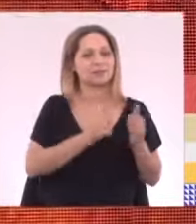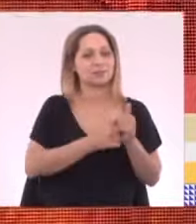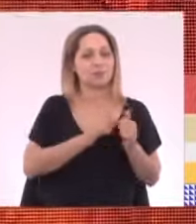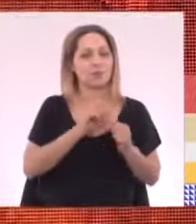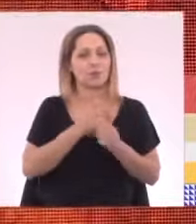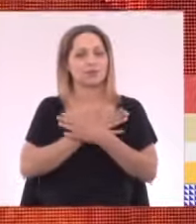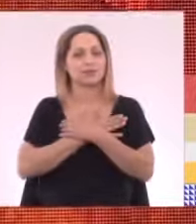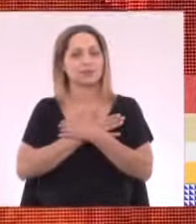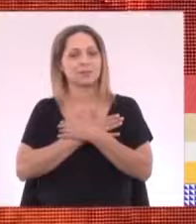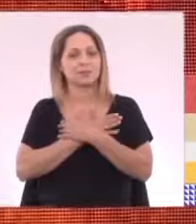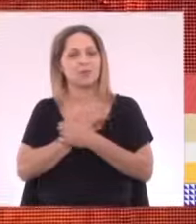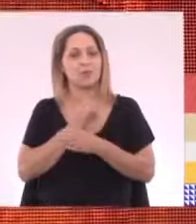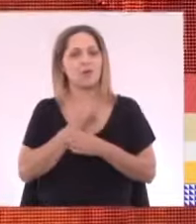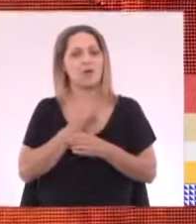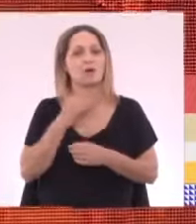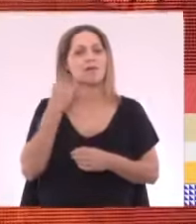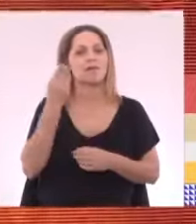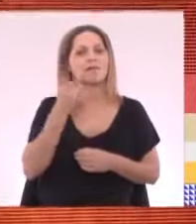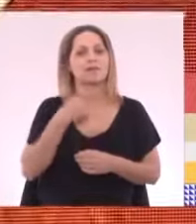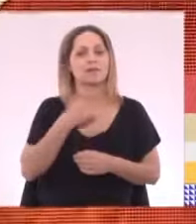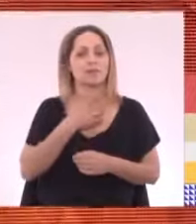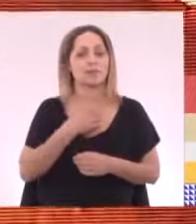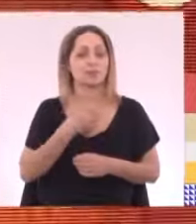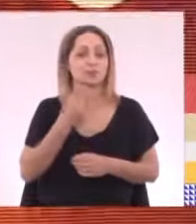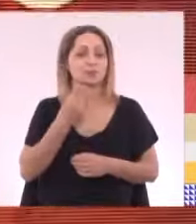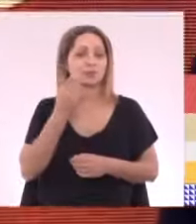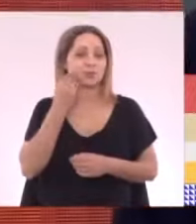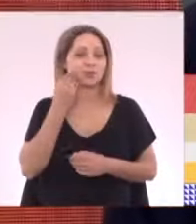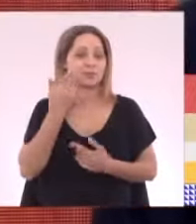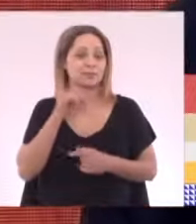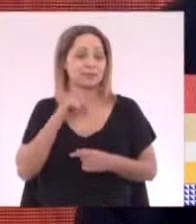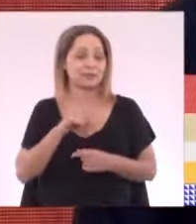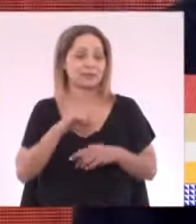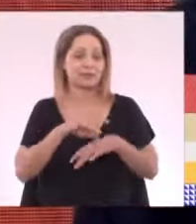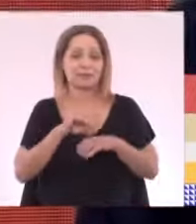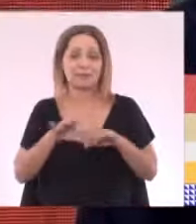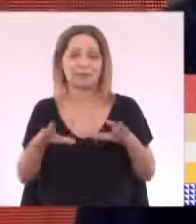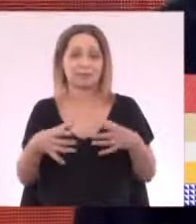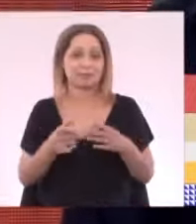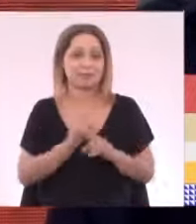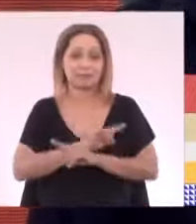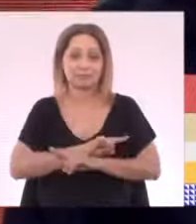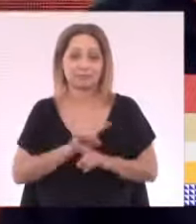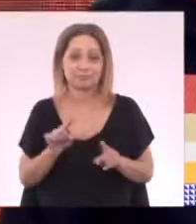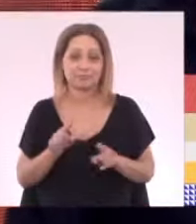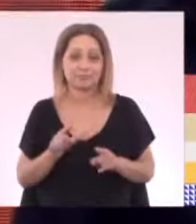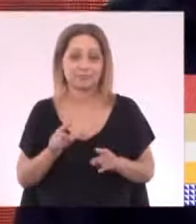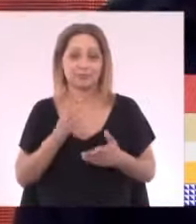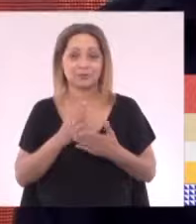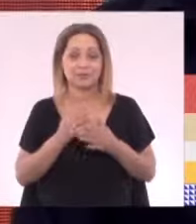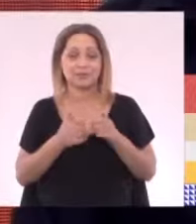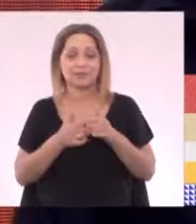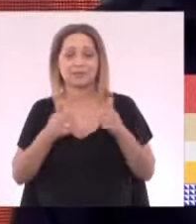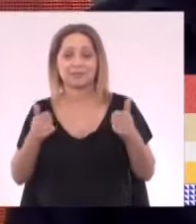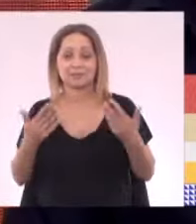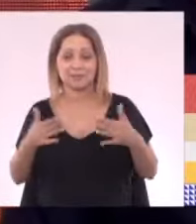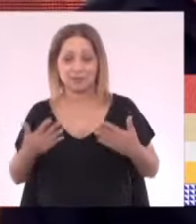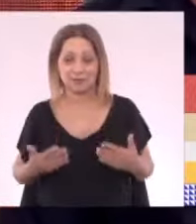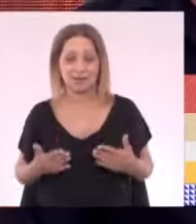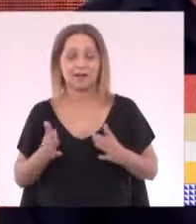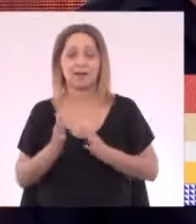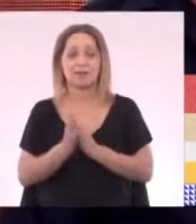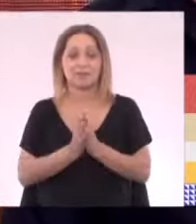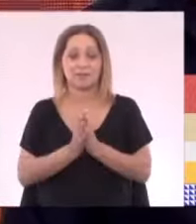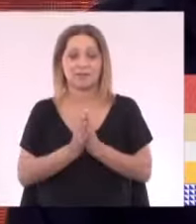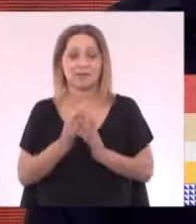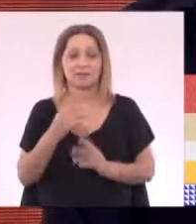da pessoa amiga, seja dos fãs, eu gosto muito de beijinhos. Infelizmente, esta pandemia não dá para mais. Pronto, mas ó Carla, é só olha, a distância. Aproveita agora que estão para aí umas